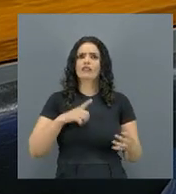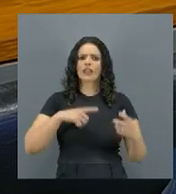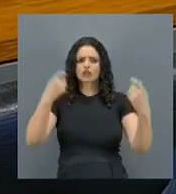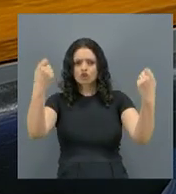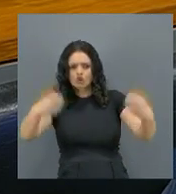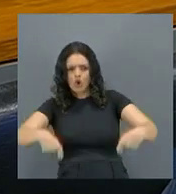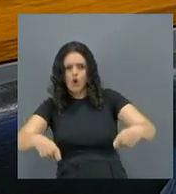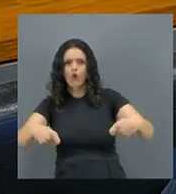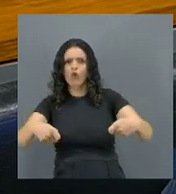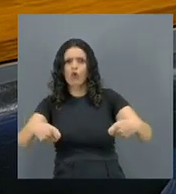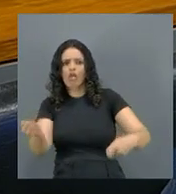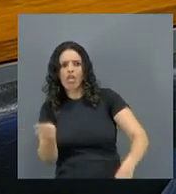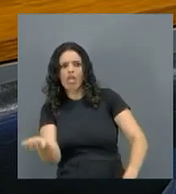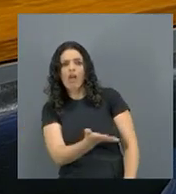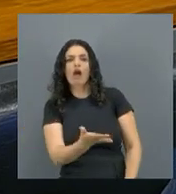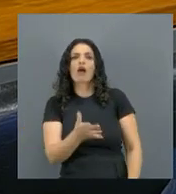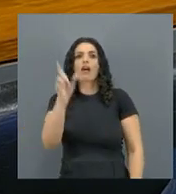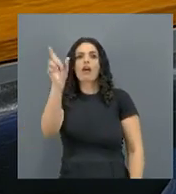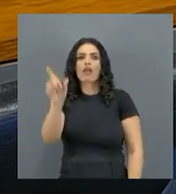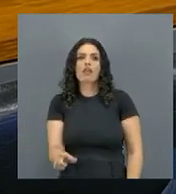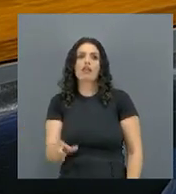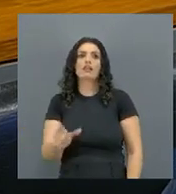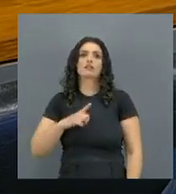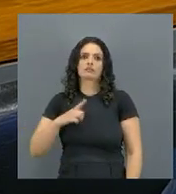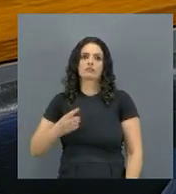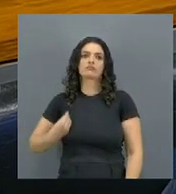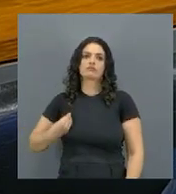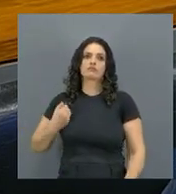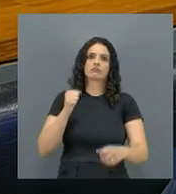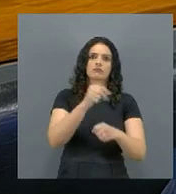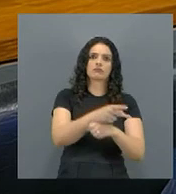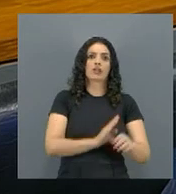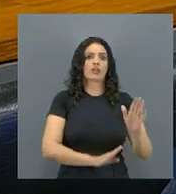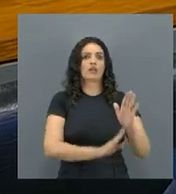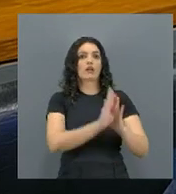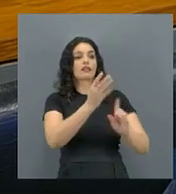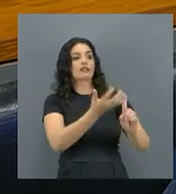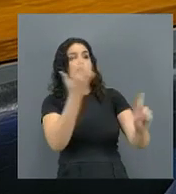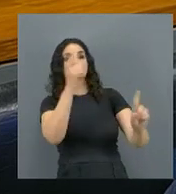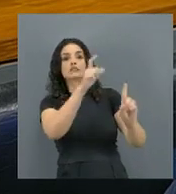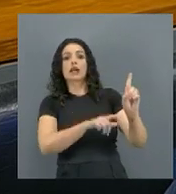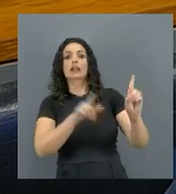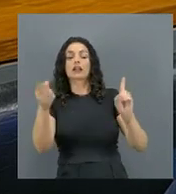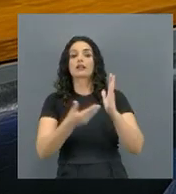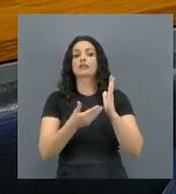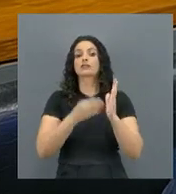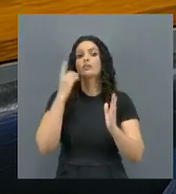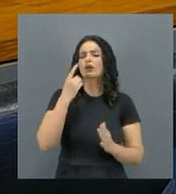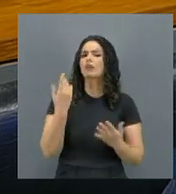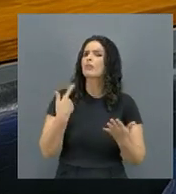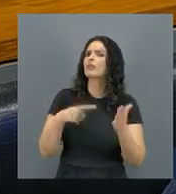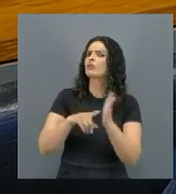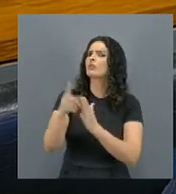jogatina, esse parlamentar está ocupando posição de destaque na Câmara dos Deputados. Eu fico me perguntando por que será.